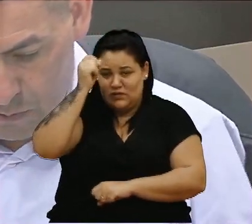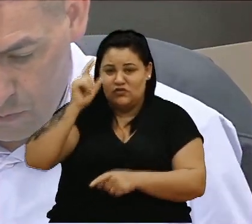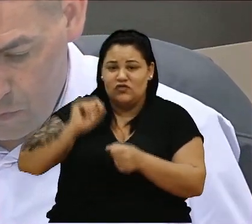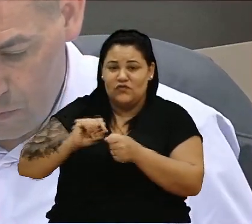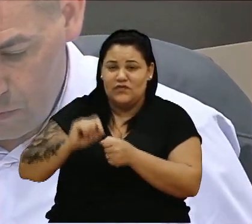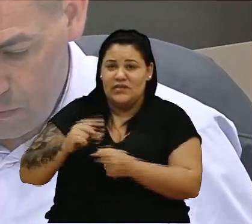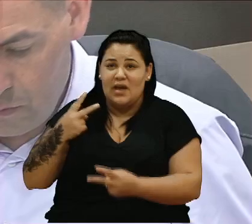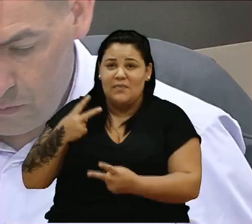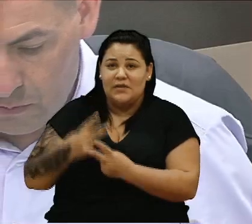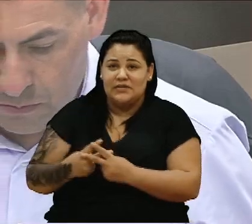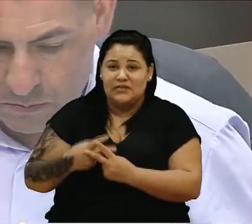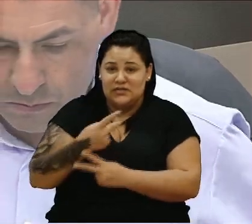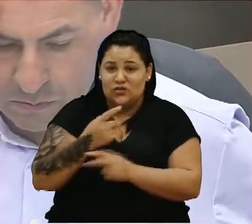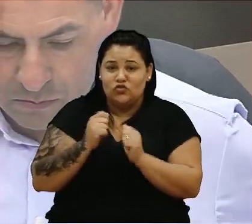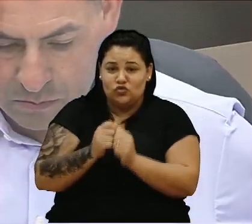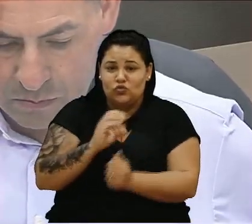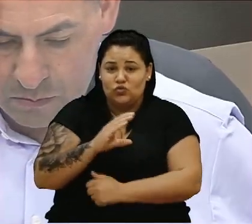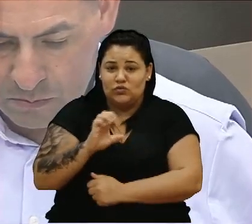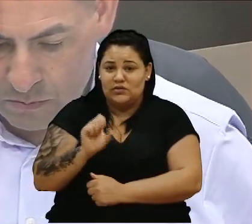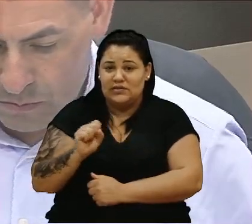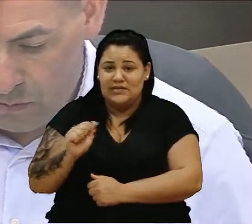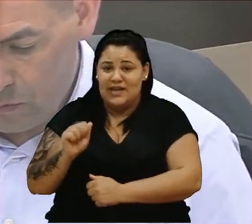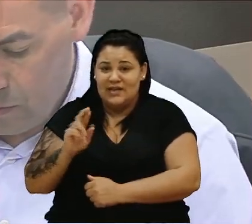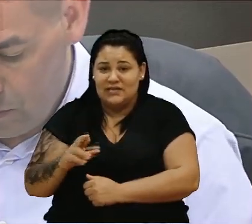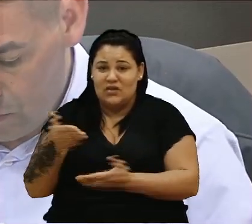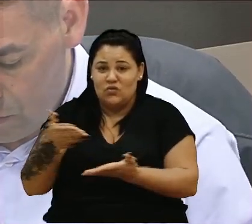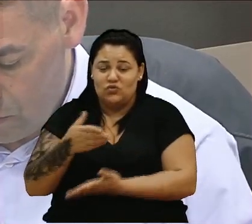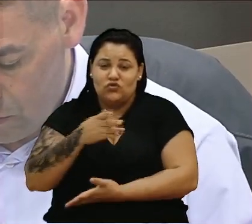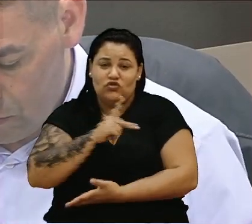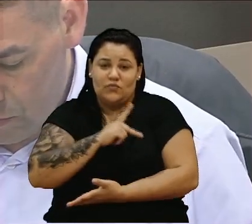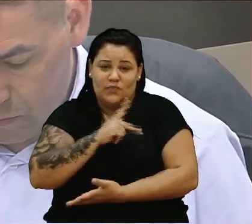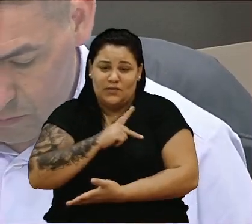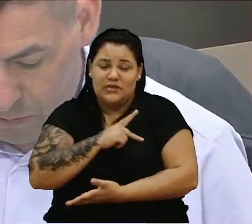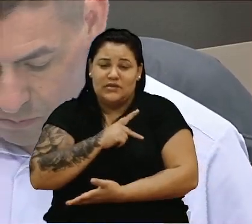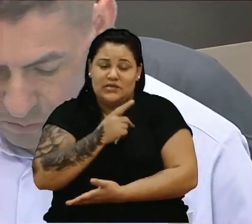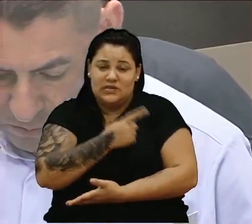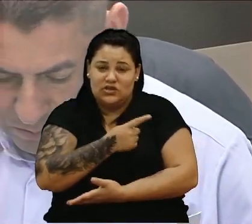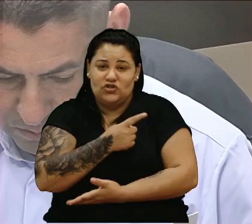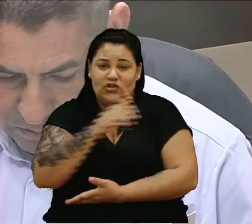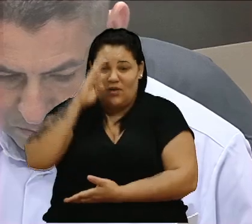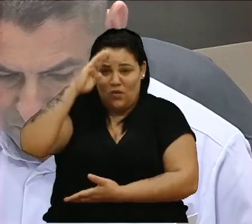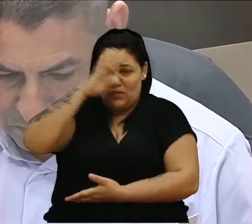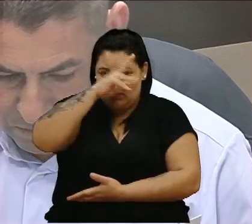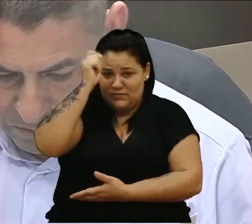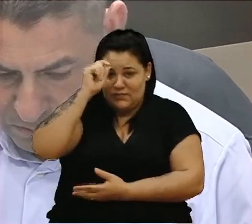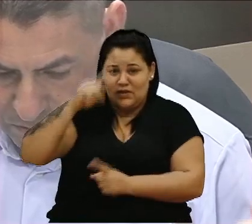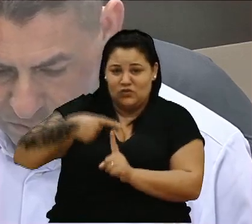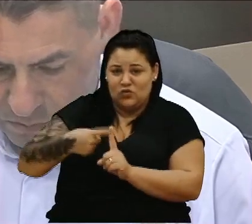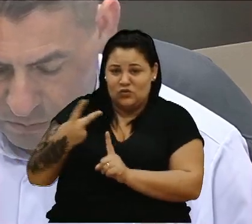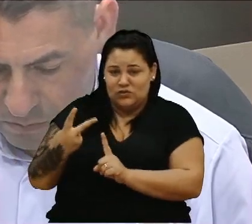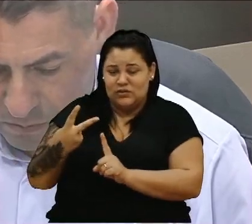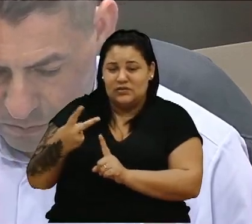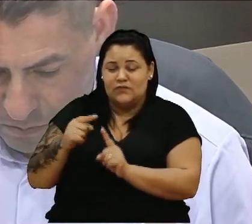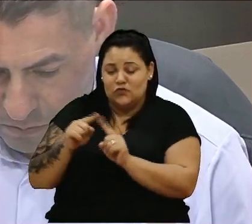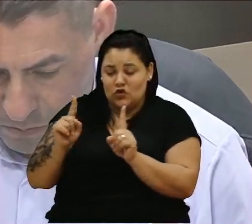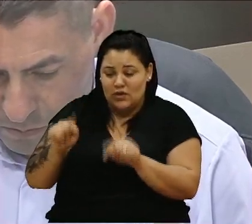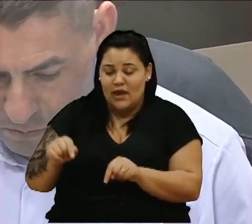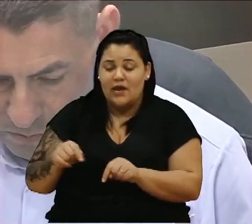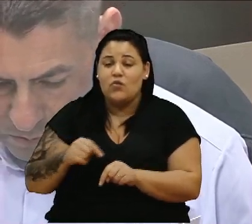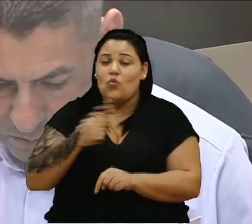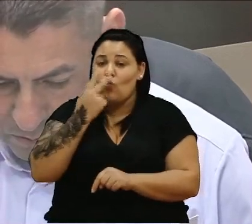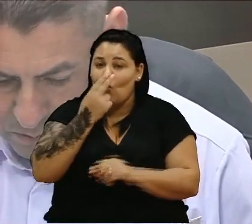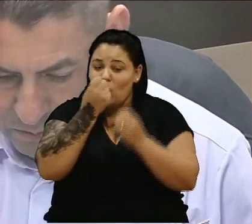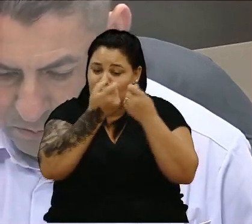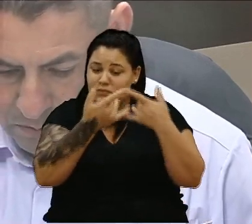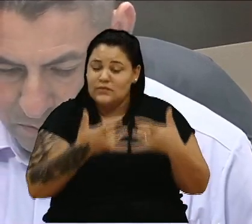prisão desse indivíduo, junto com o César, hoje que está à frente da Guarda, e mais 2 guardas municipais. Então, é como eu falei, a gente só quer, ali no